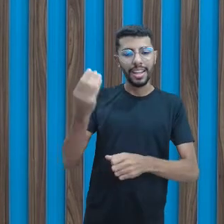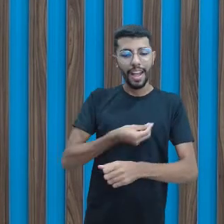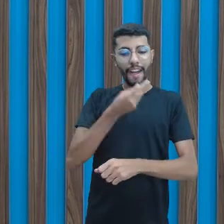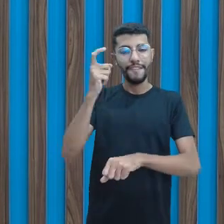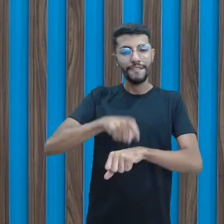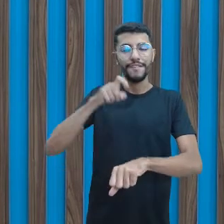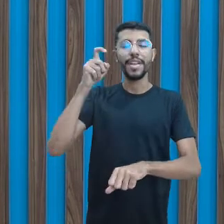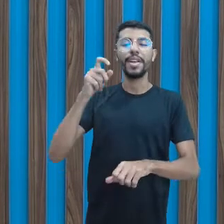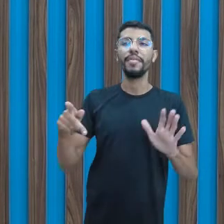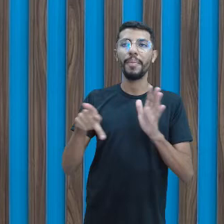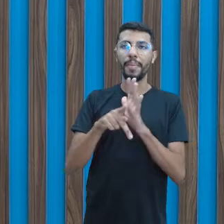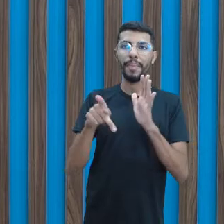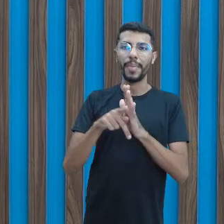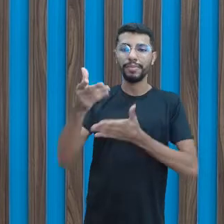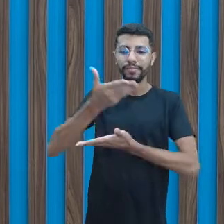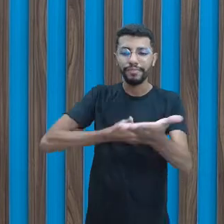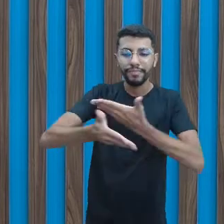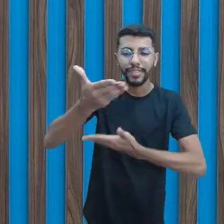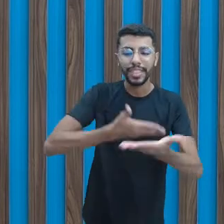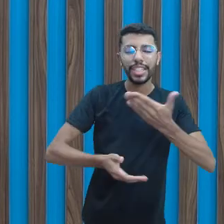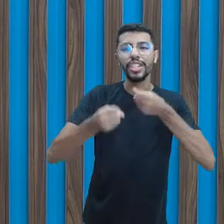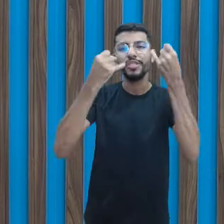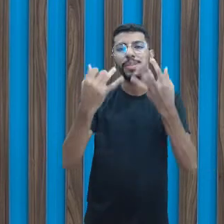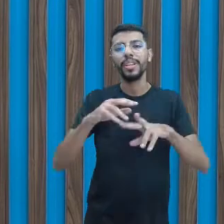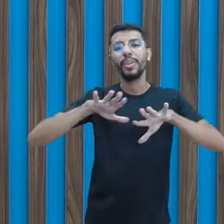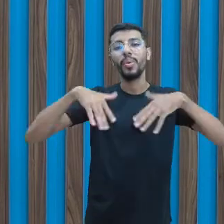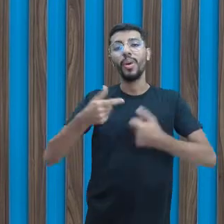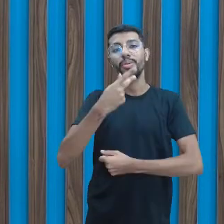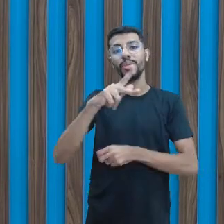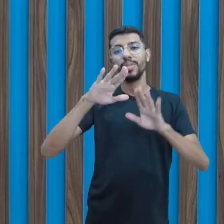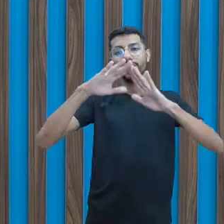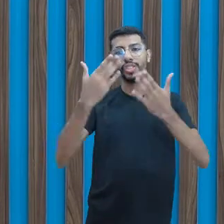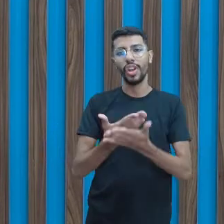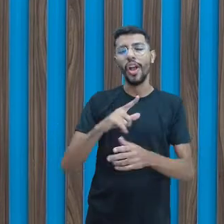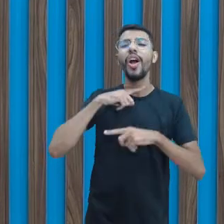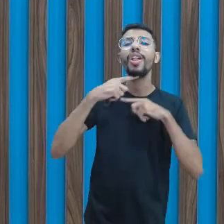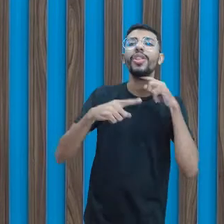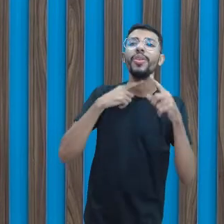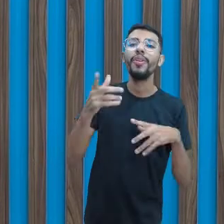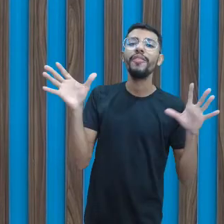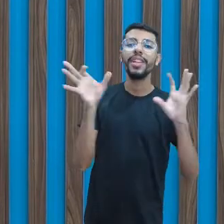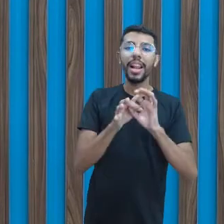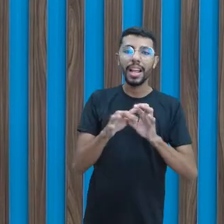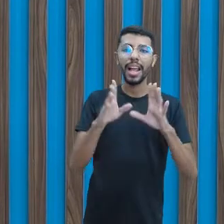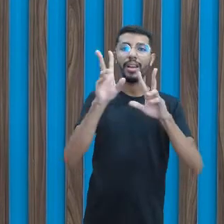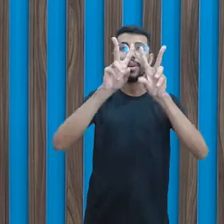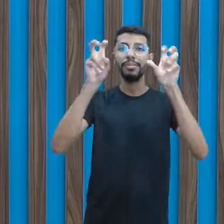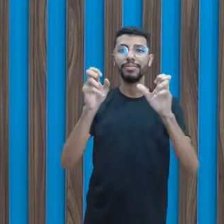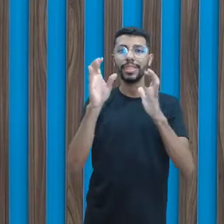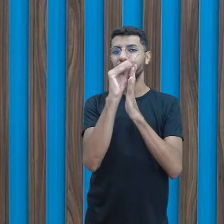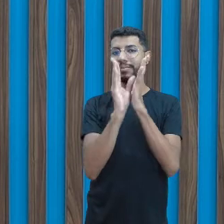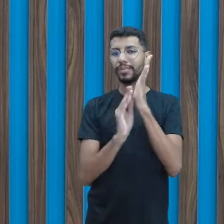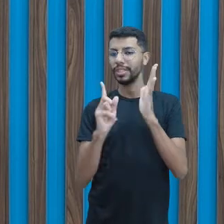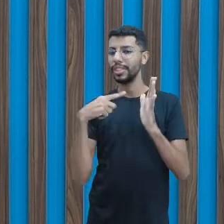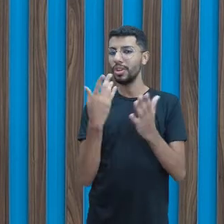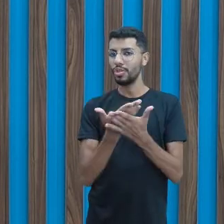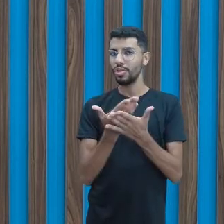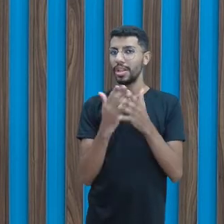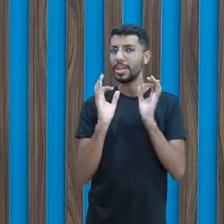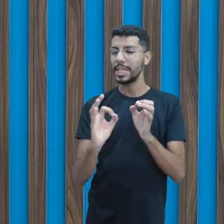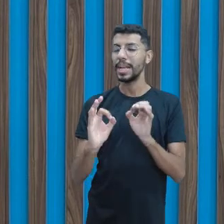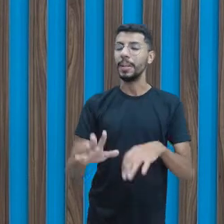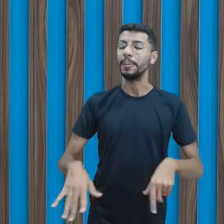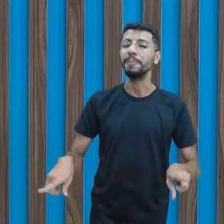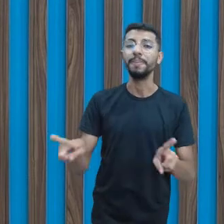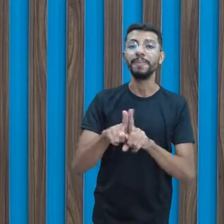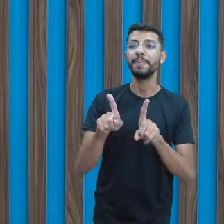gente, falando aqui de que escola você é, qualquer dúvida relacionada ao tema que estamos vivenciando, tá bom?